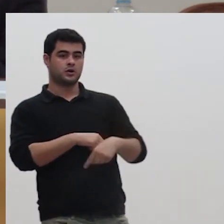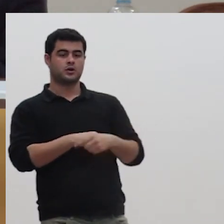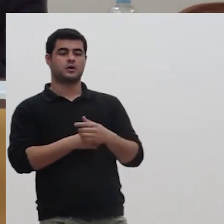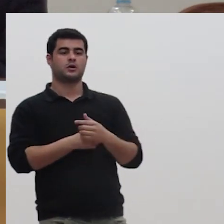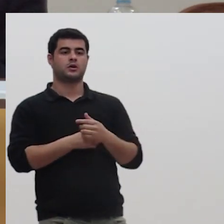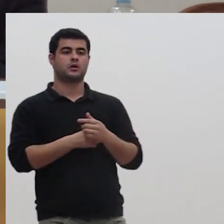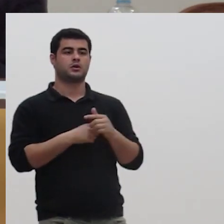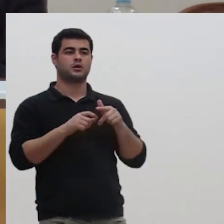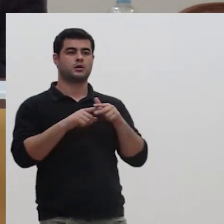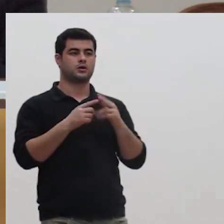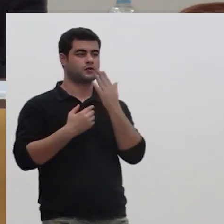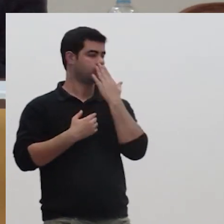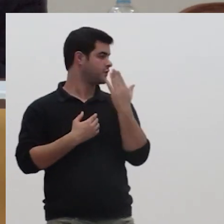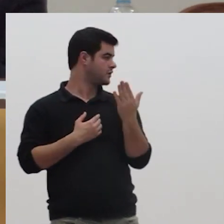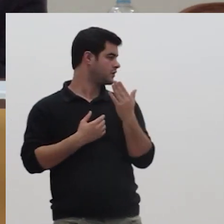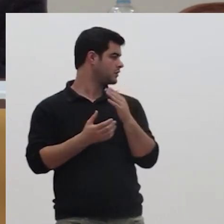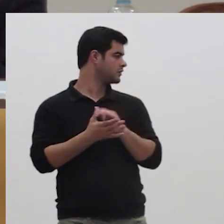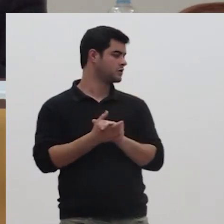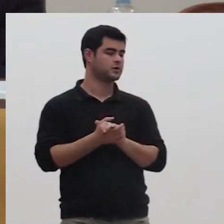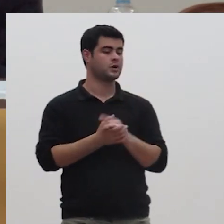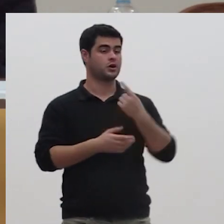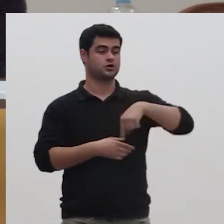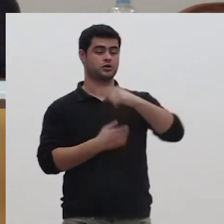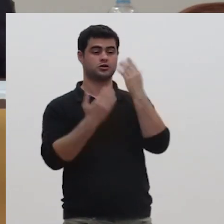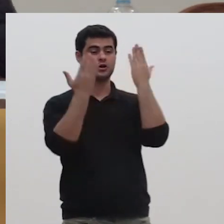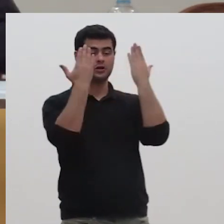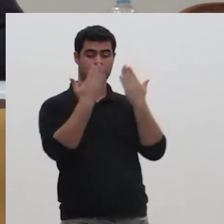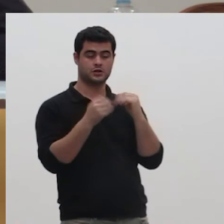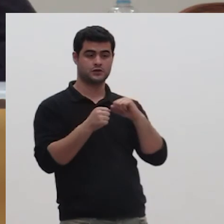indo à frente, né? A análise que a gente faz, e eu